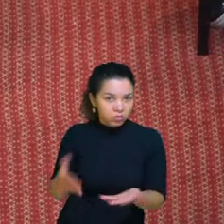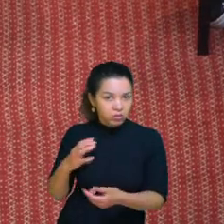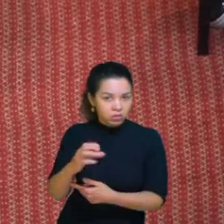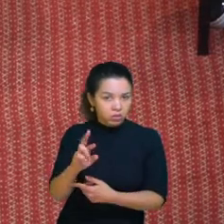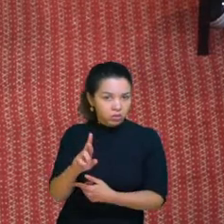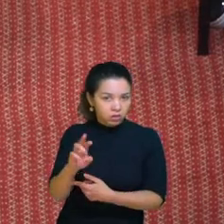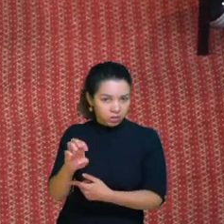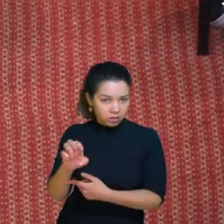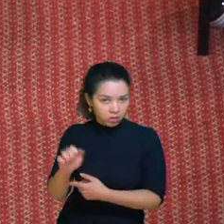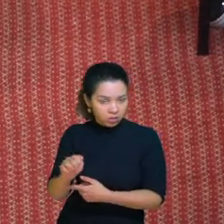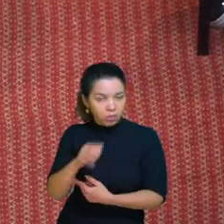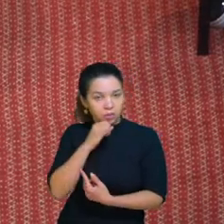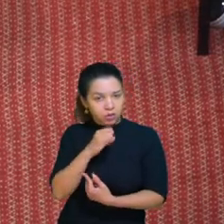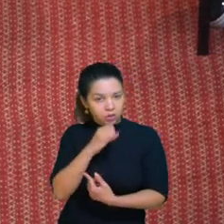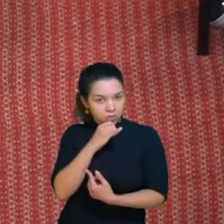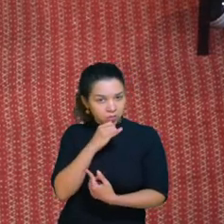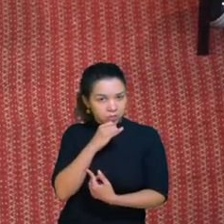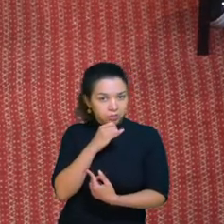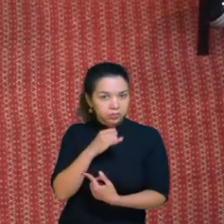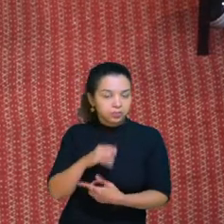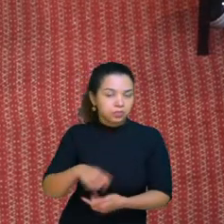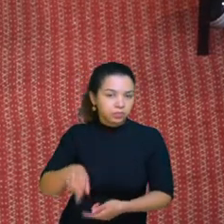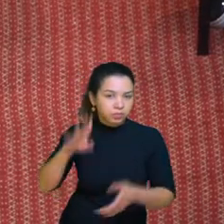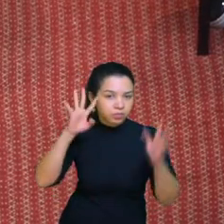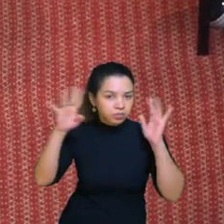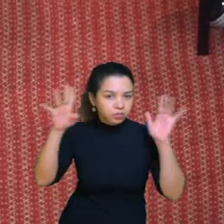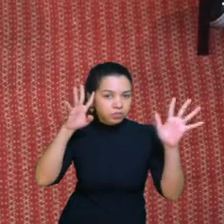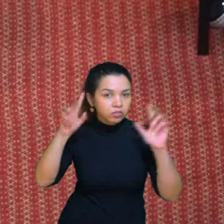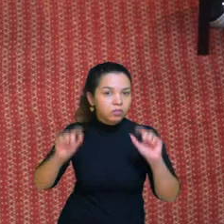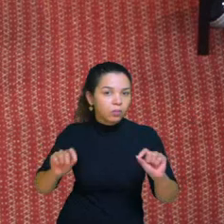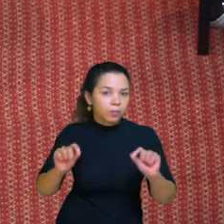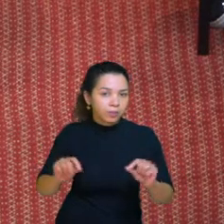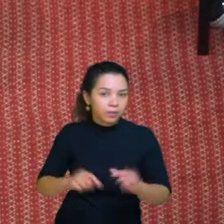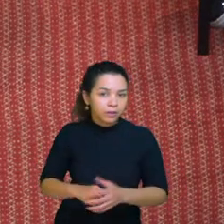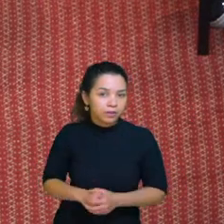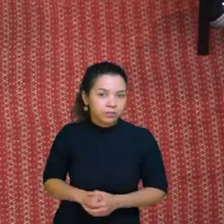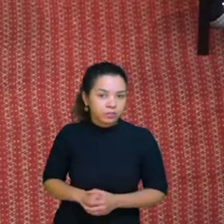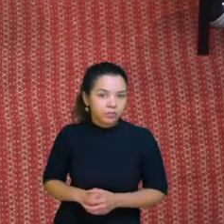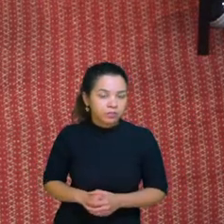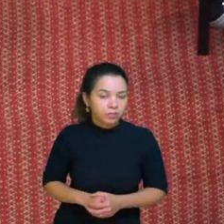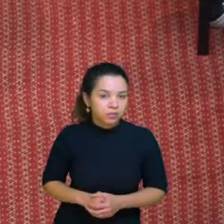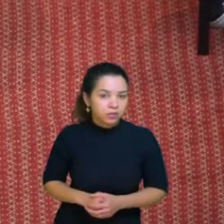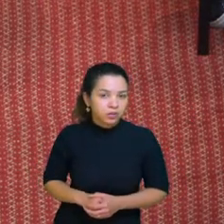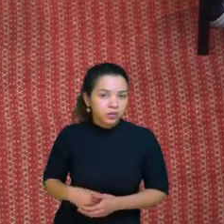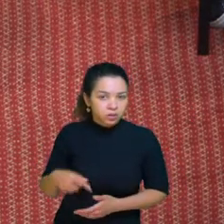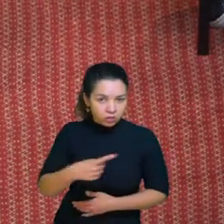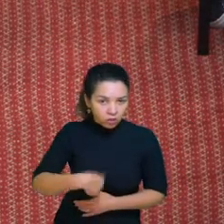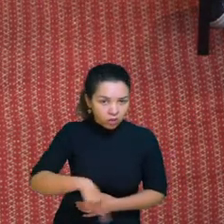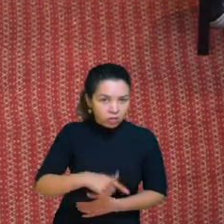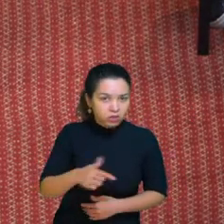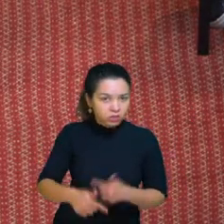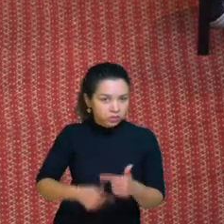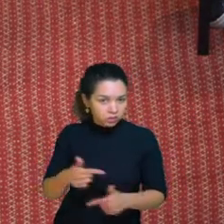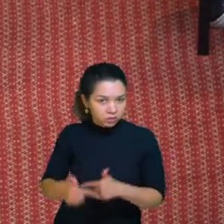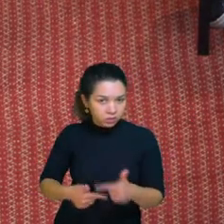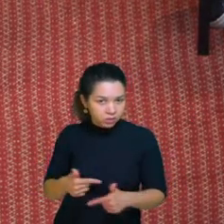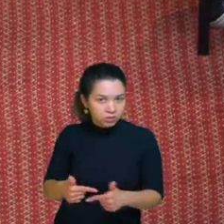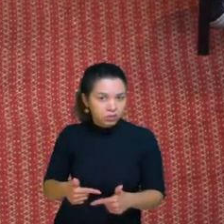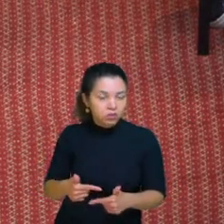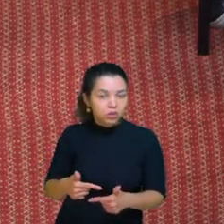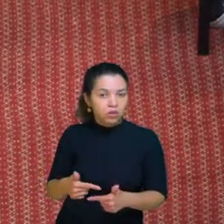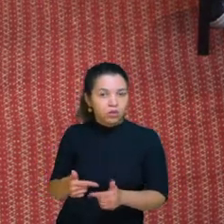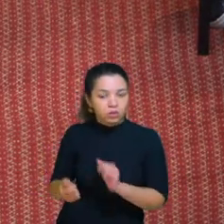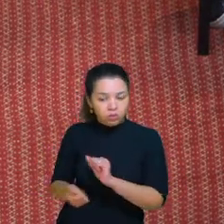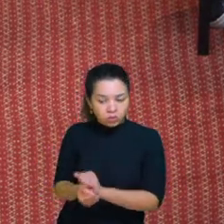exemplo porque vem uma reflexão eh Será que o nosso trabalho de acompanhamento